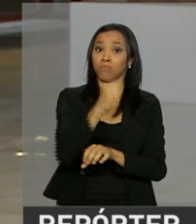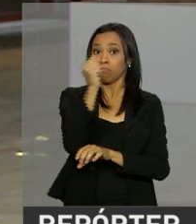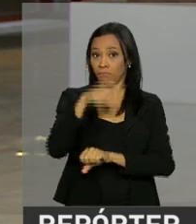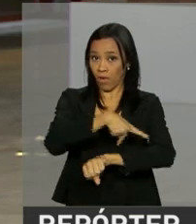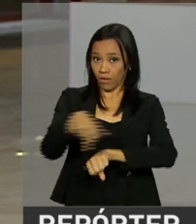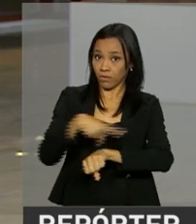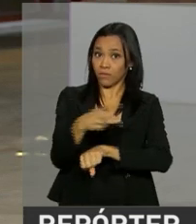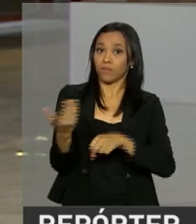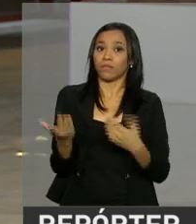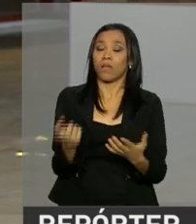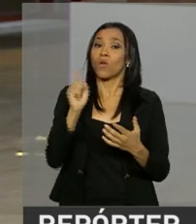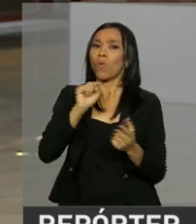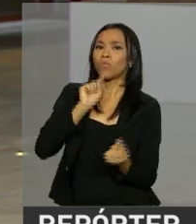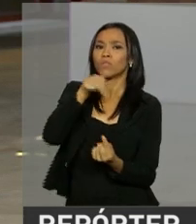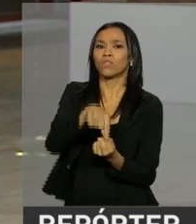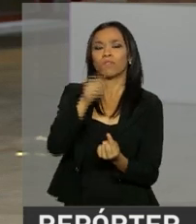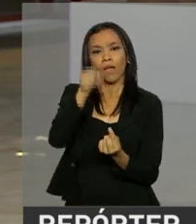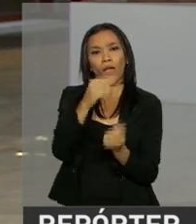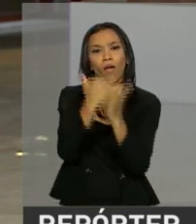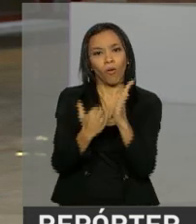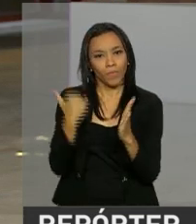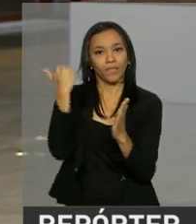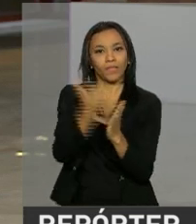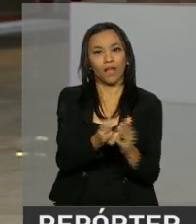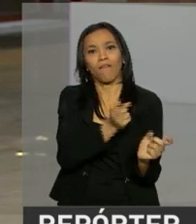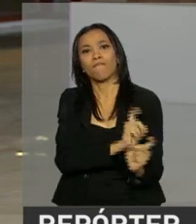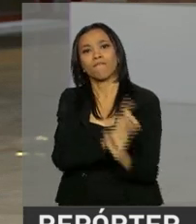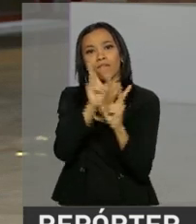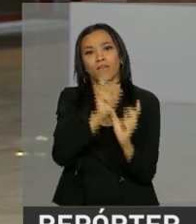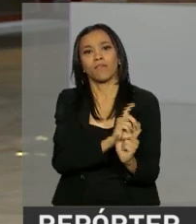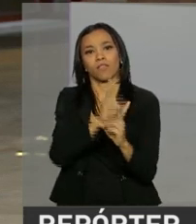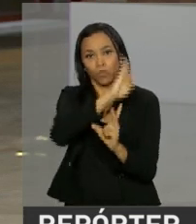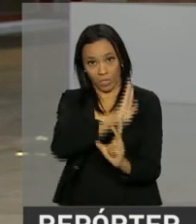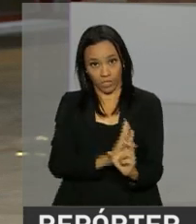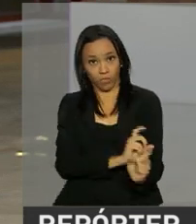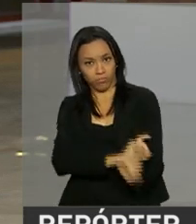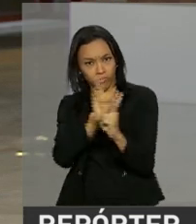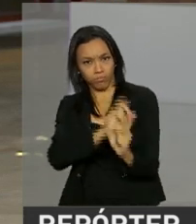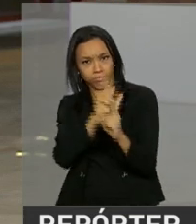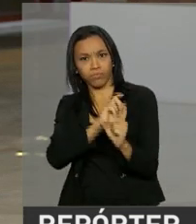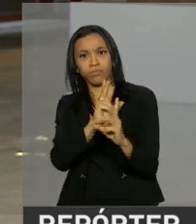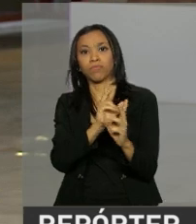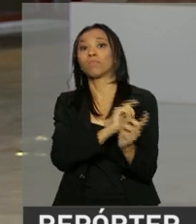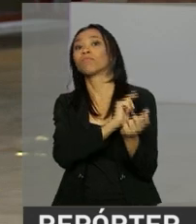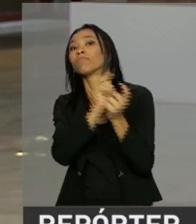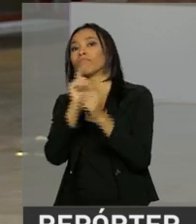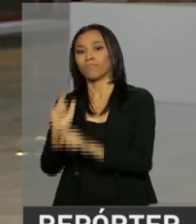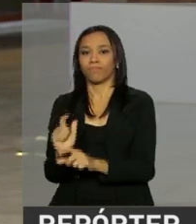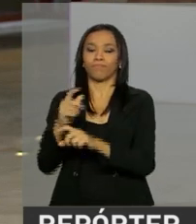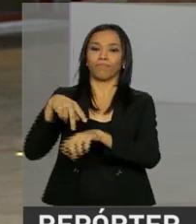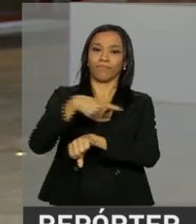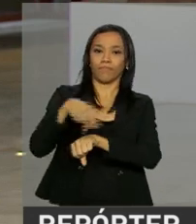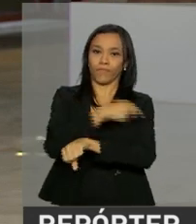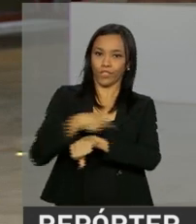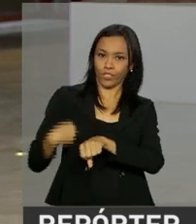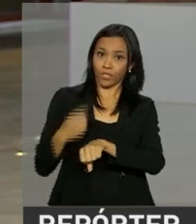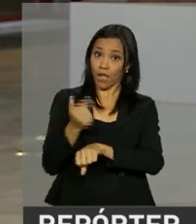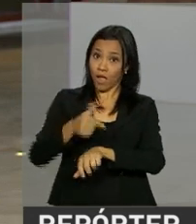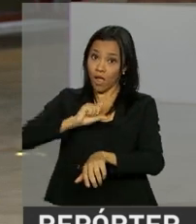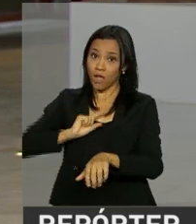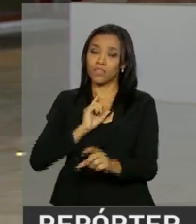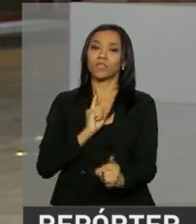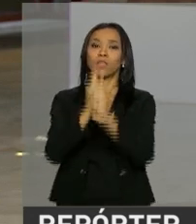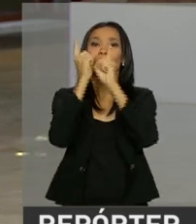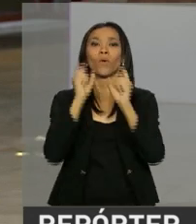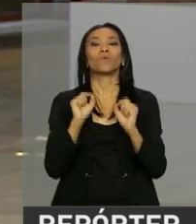e a perspectiva é aumentar ainda mais as exportações do Brasil para a China. Antes, ele participou de um encontro